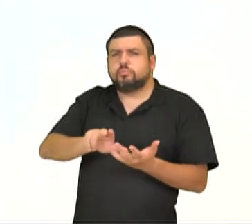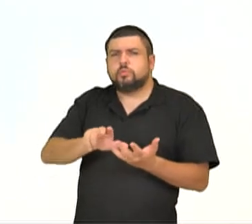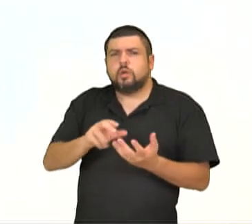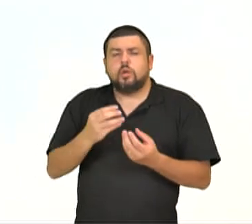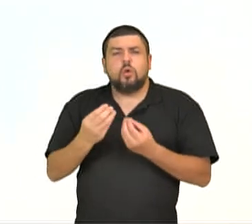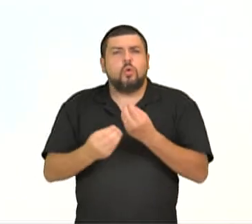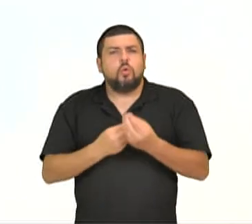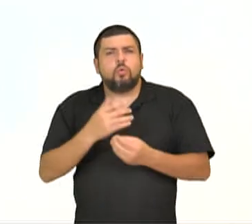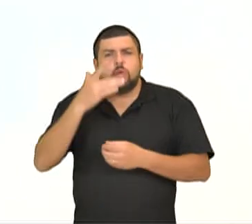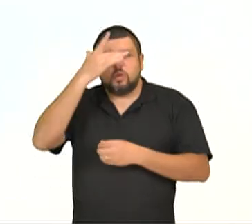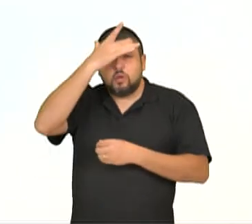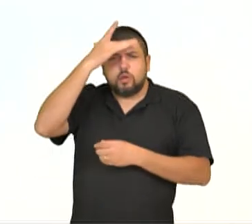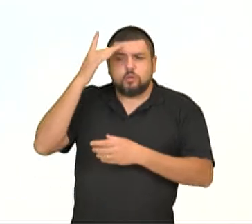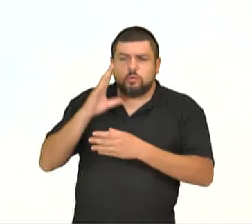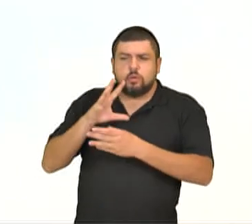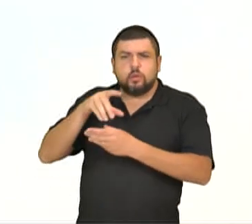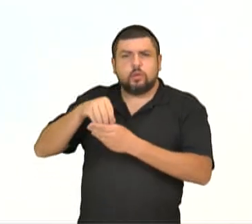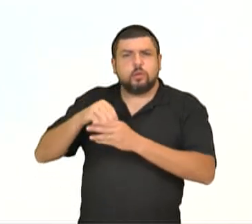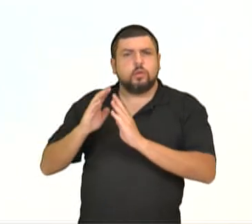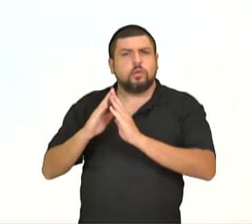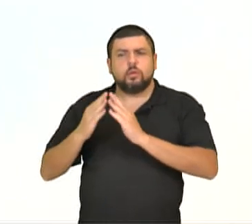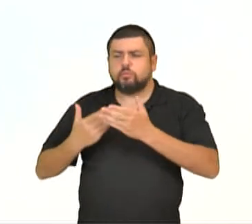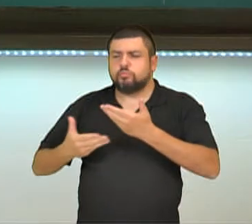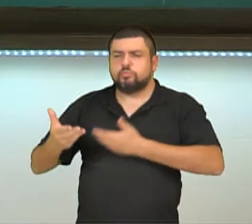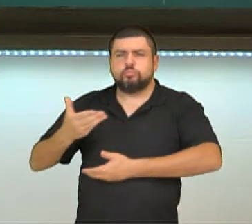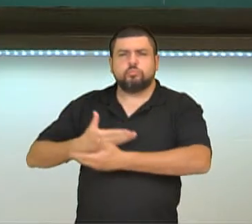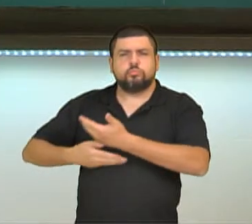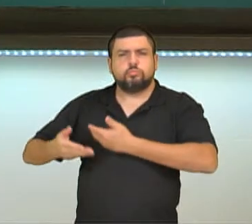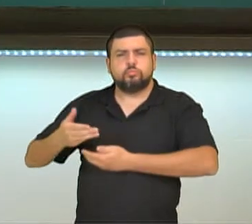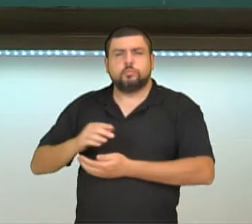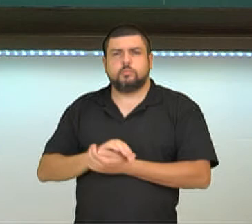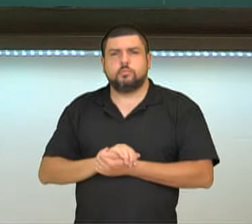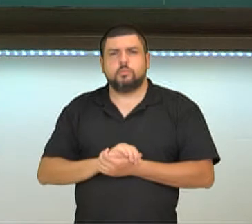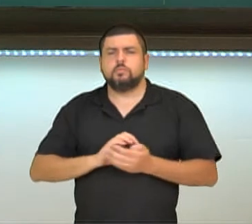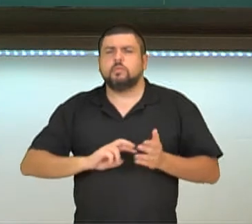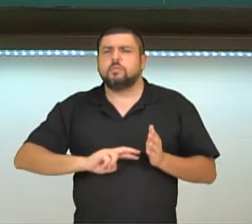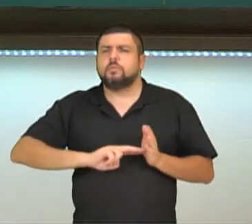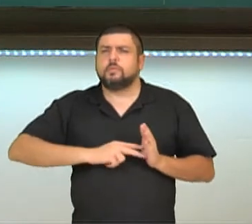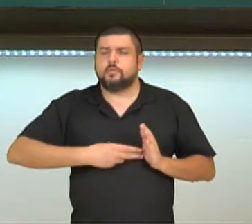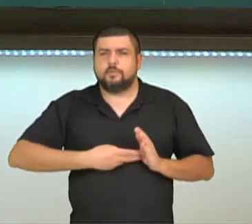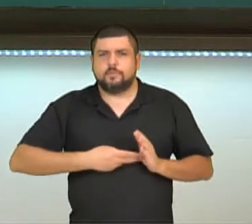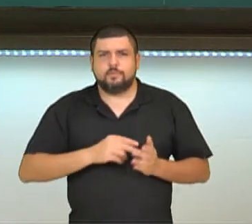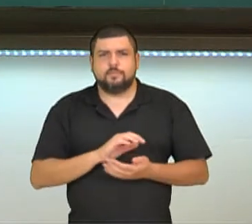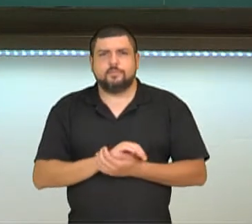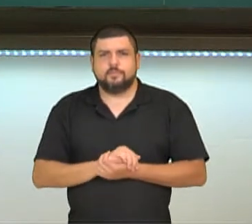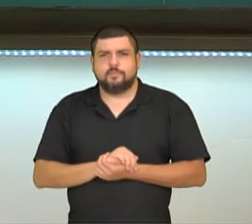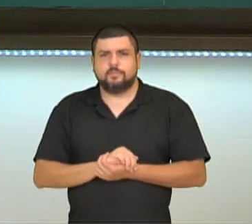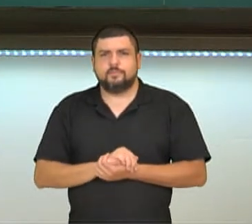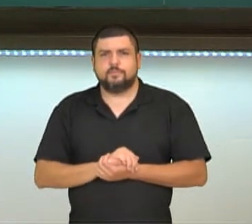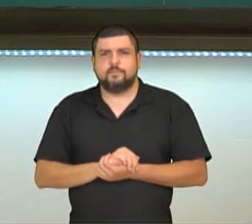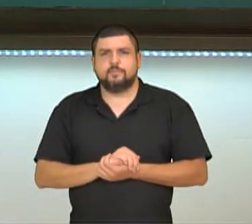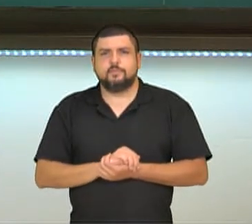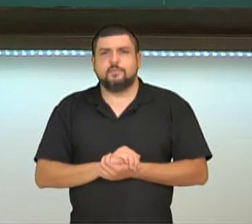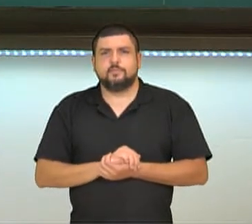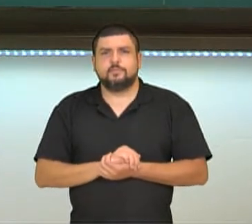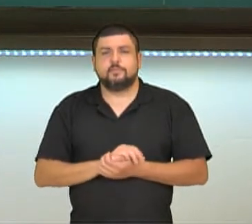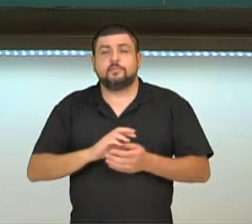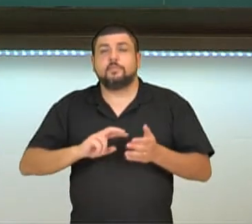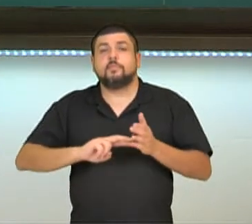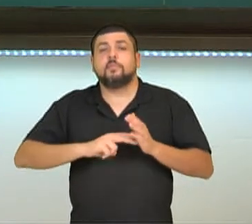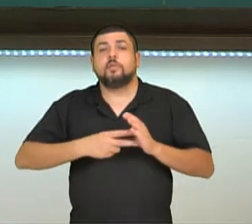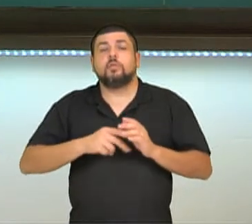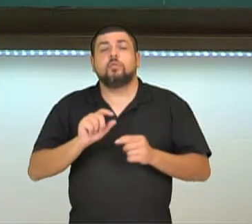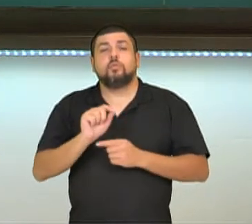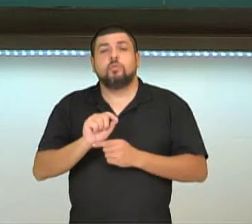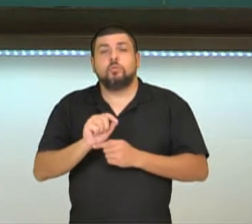se relacionam dentro de casa. Pois é. O que isso significa, professora? Significa que o alimento